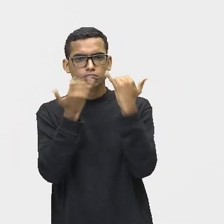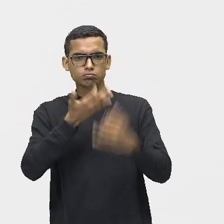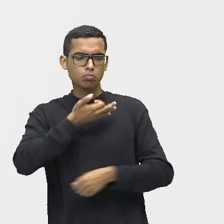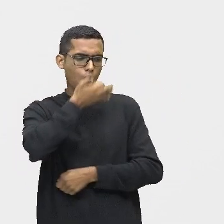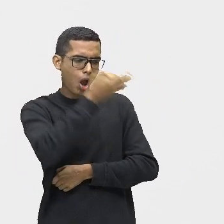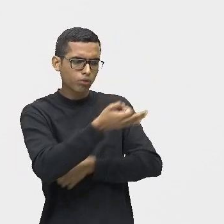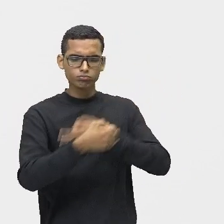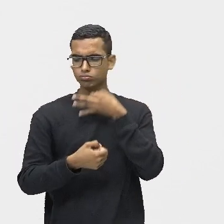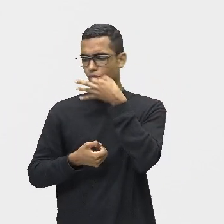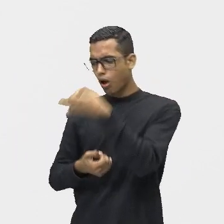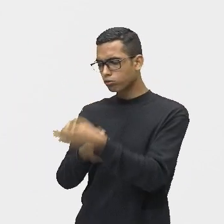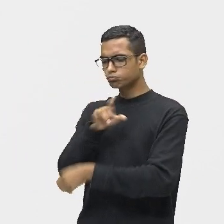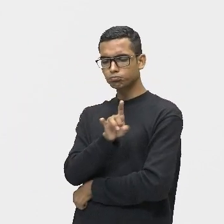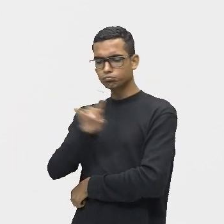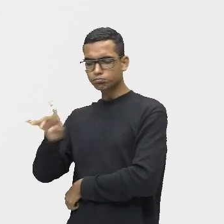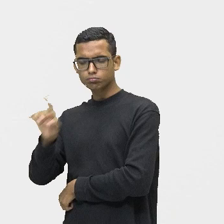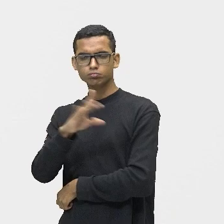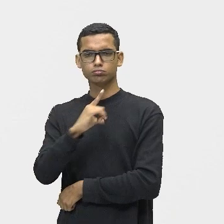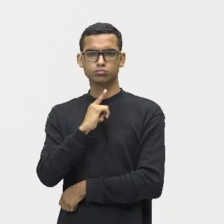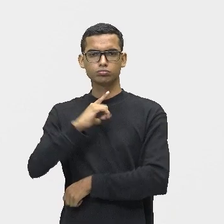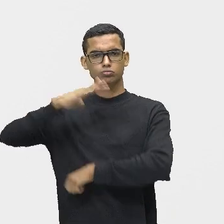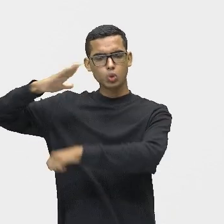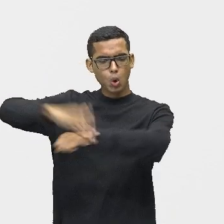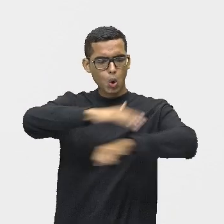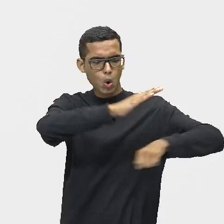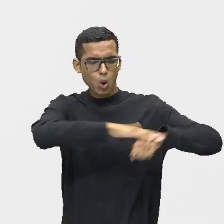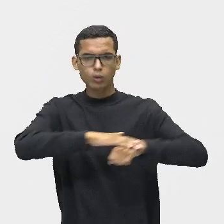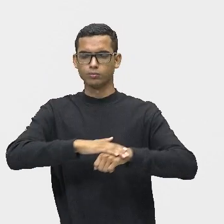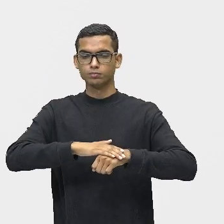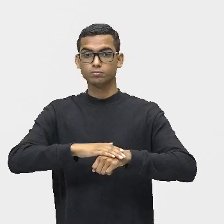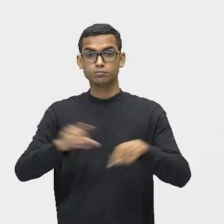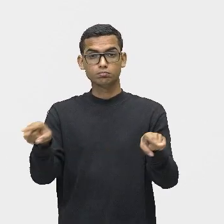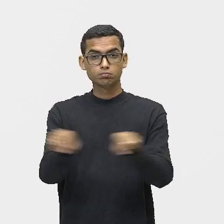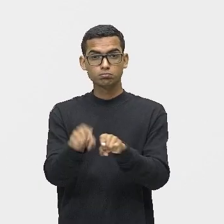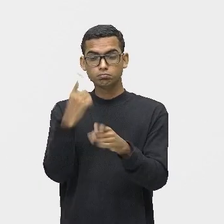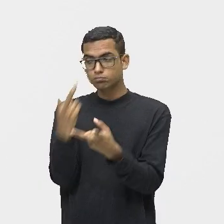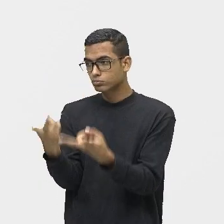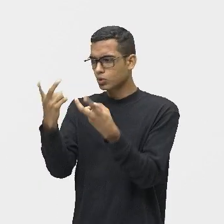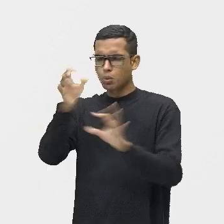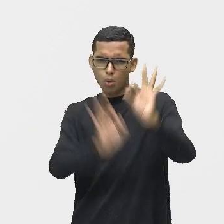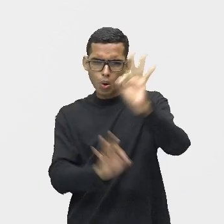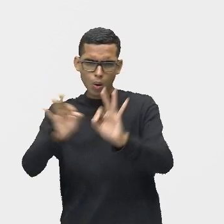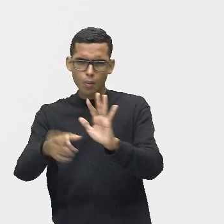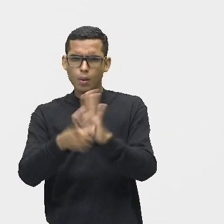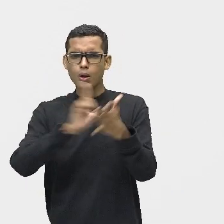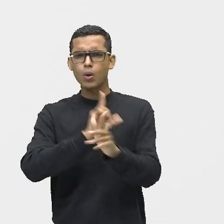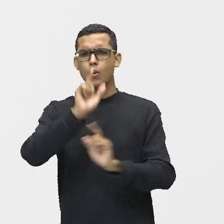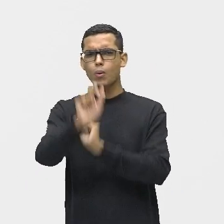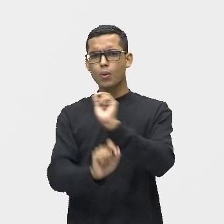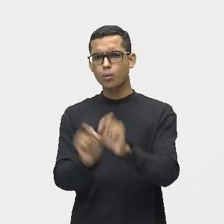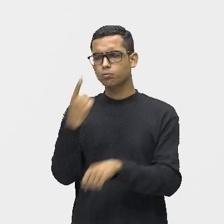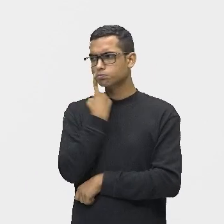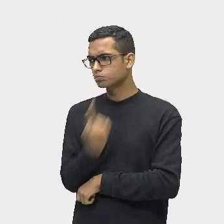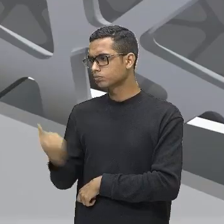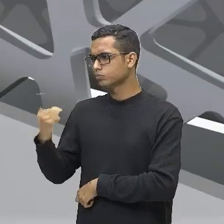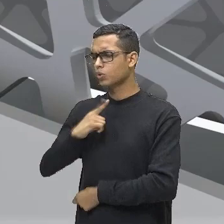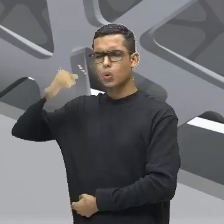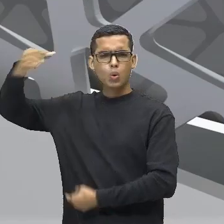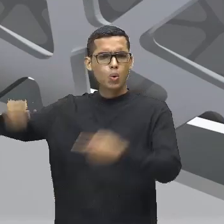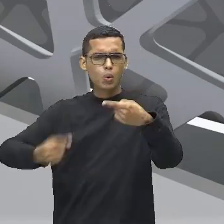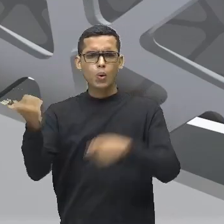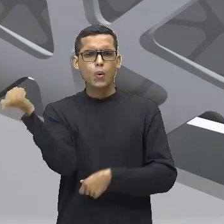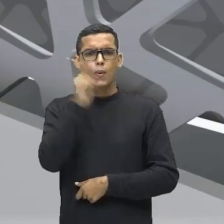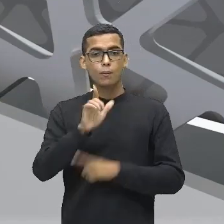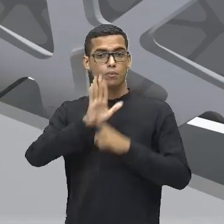opiniões. E a gente pode observar que, com base nesse planejamento, já voltando aqui comigo, os nossos debatedores